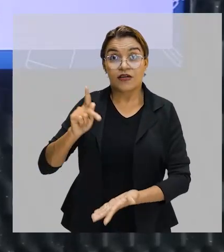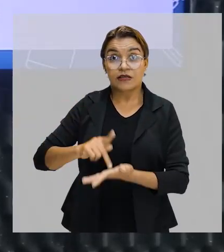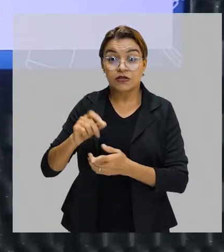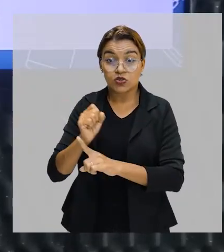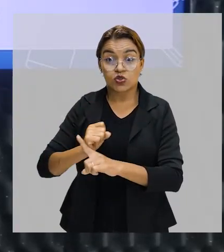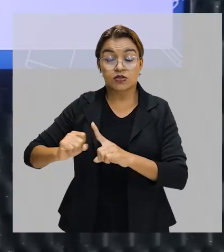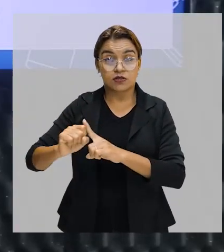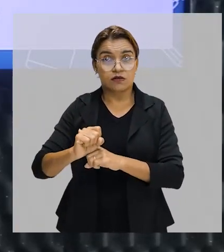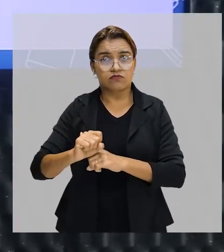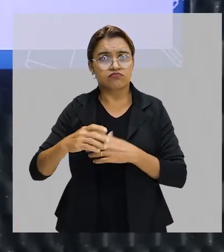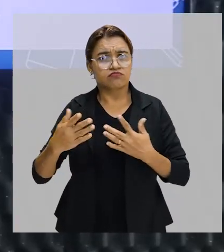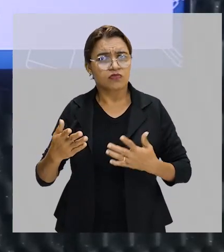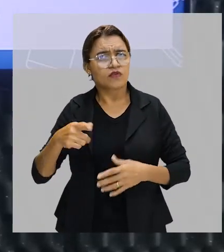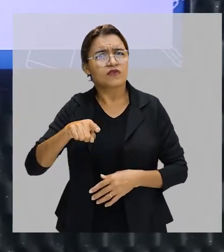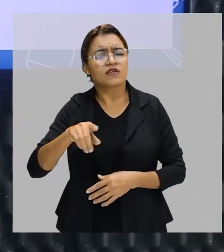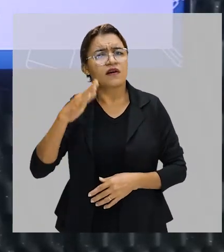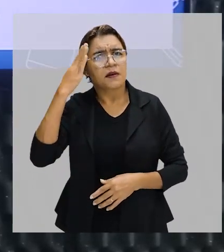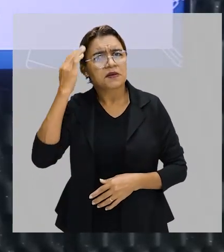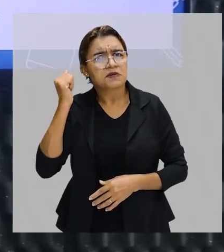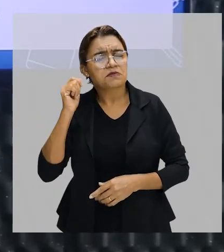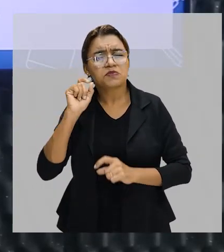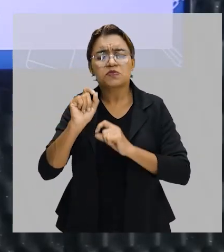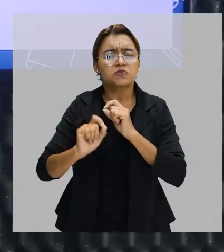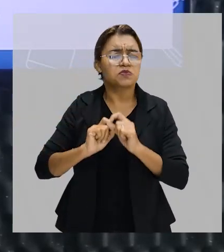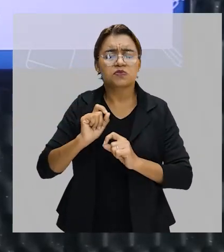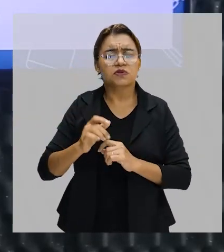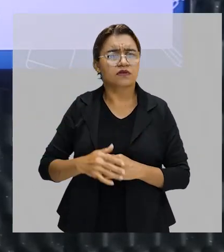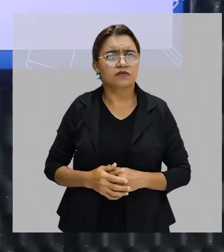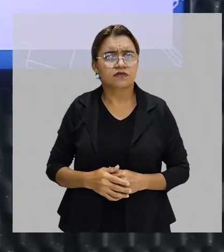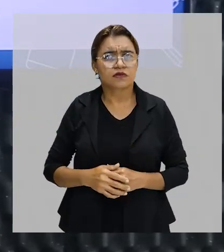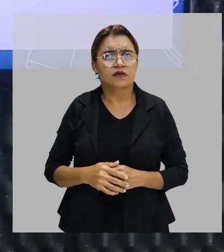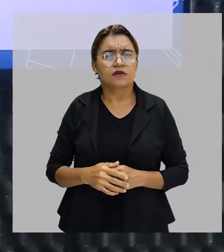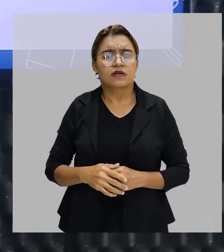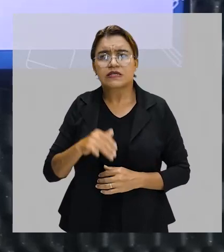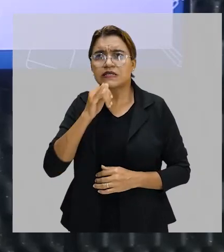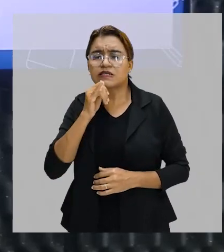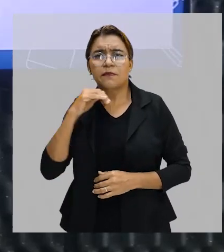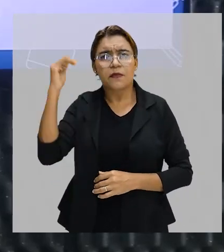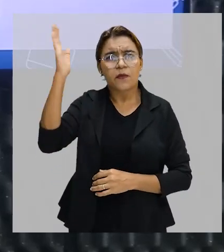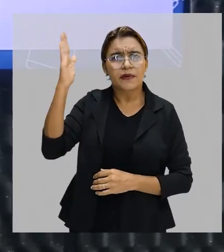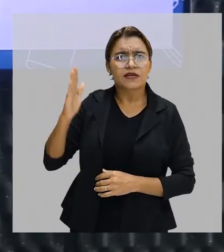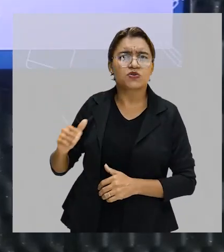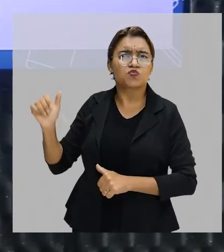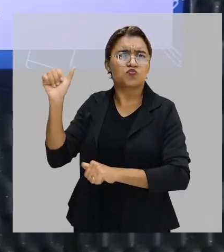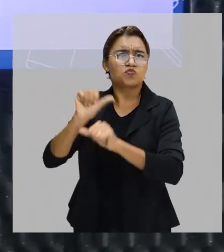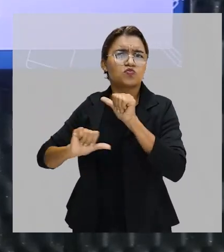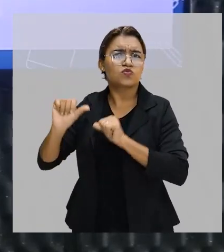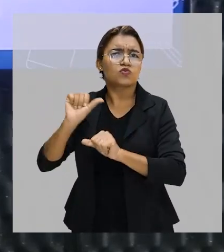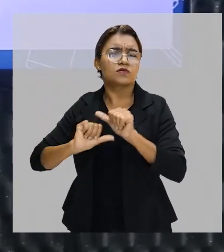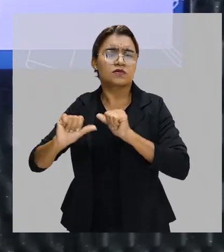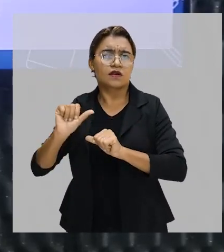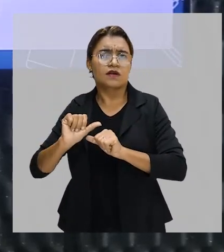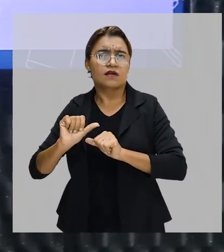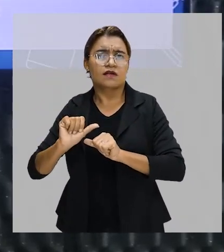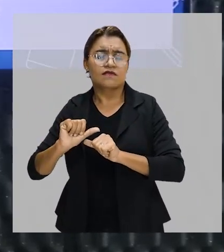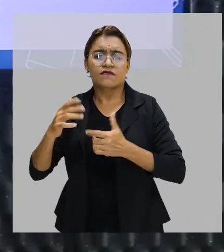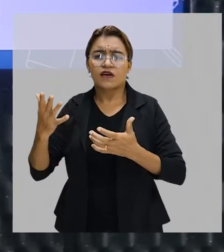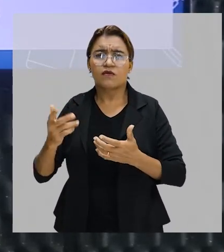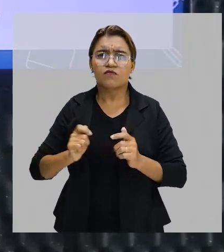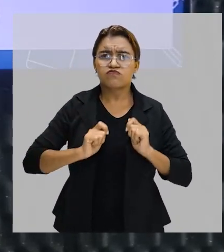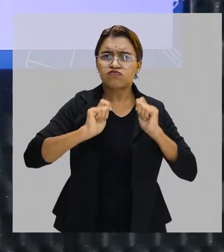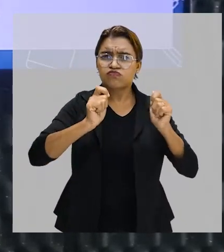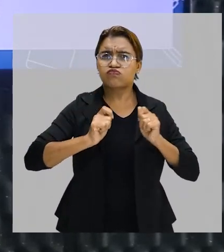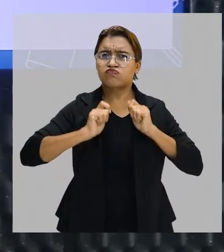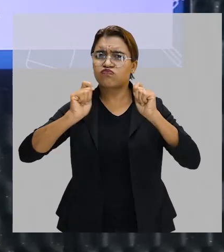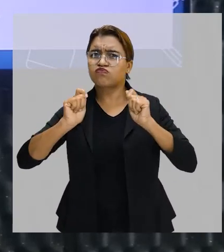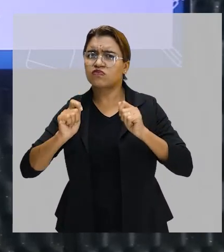acha que para mudar, vamos mudar o Brasil, vamos criar os movimentos, vamos para as ruas, vamos lutar pelos